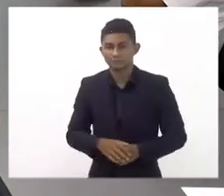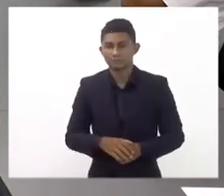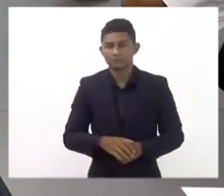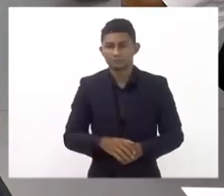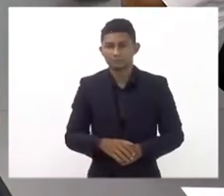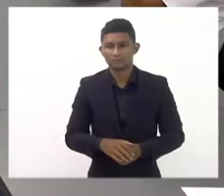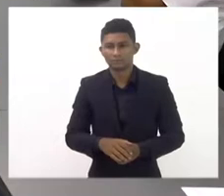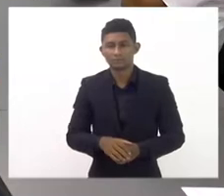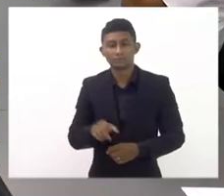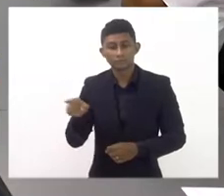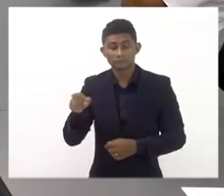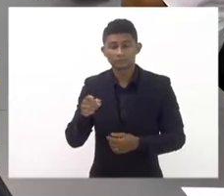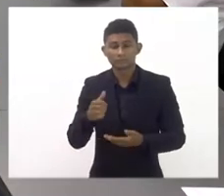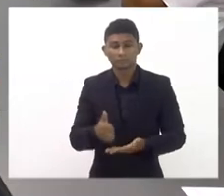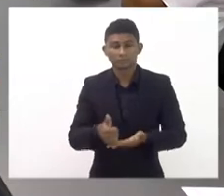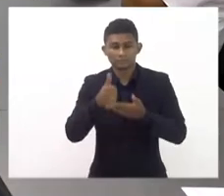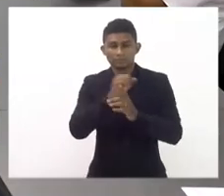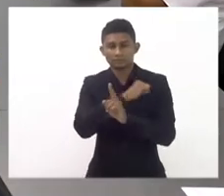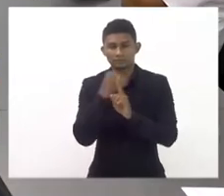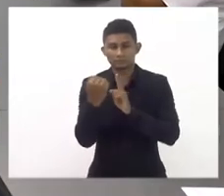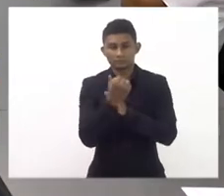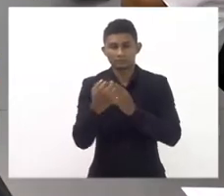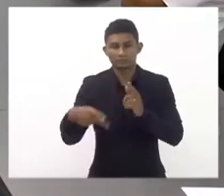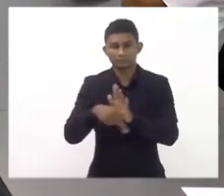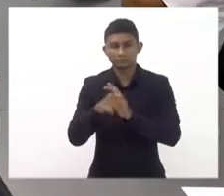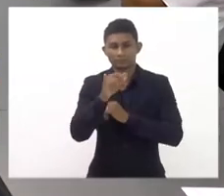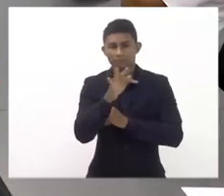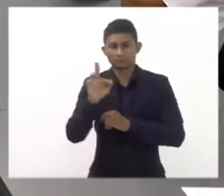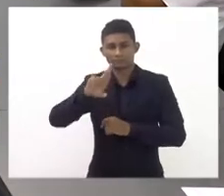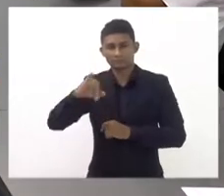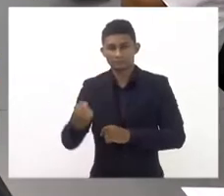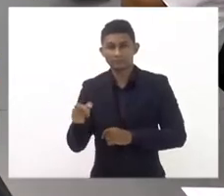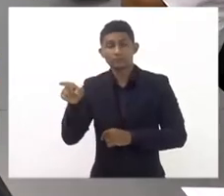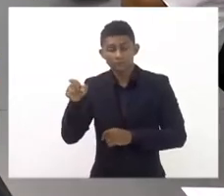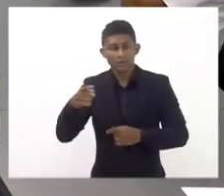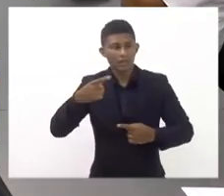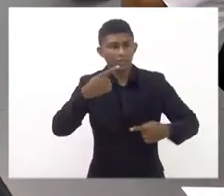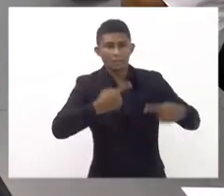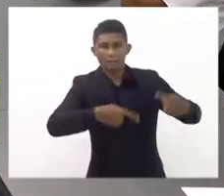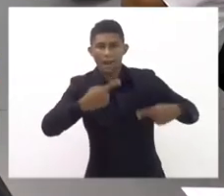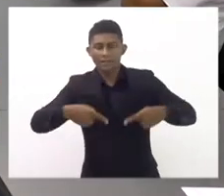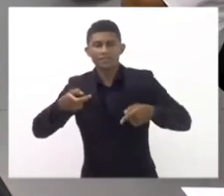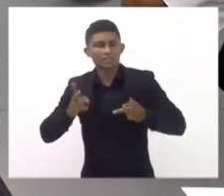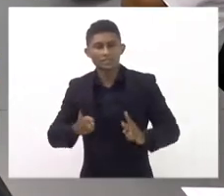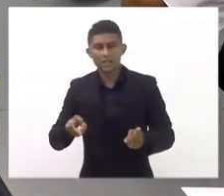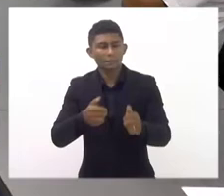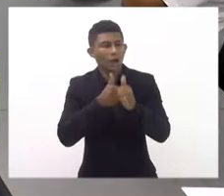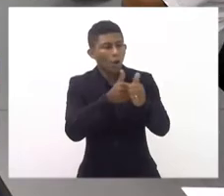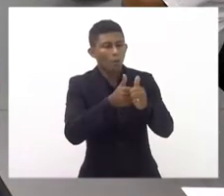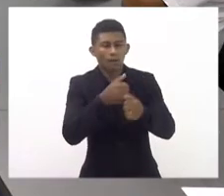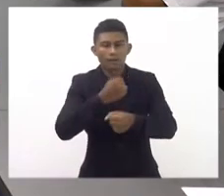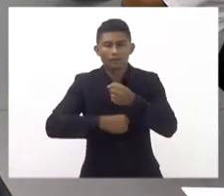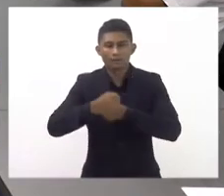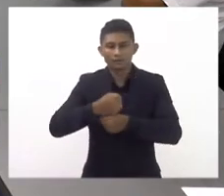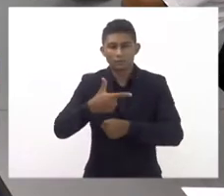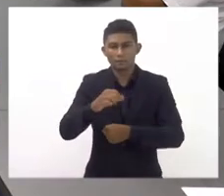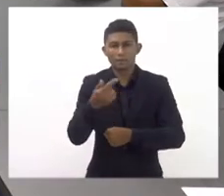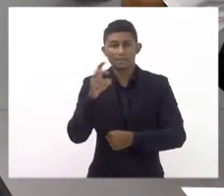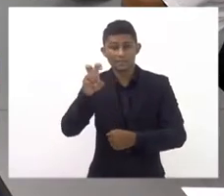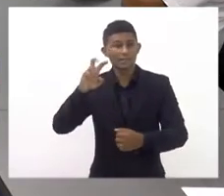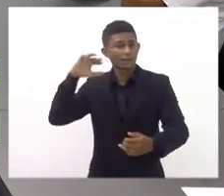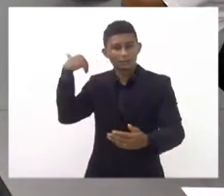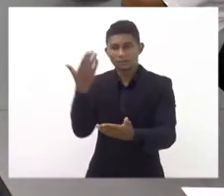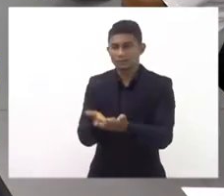do IFRJ São Gonçalo e tem acompanhado esse debate aqui do Passe Livre desde que a gente teve a crise lá em 2015. Aliás,